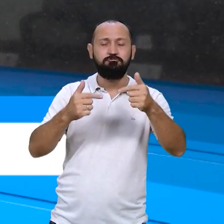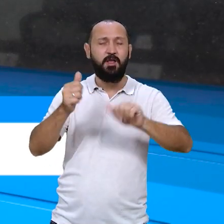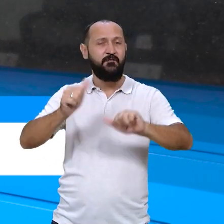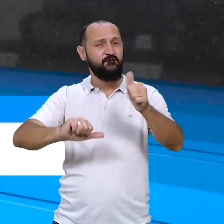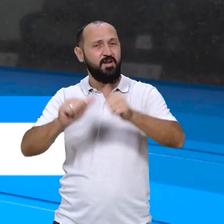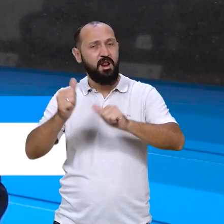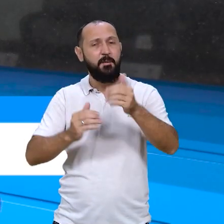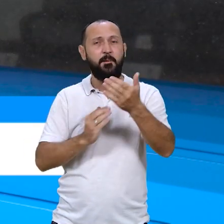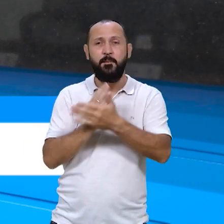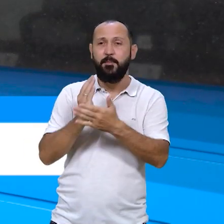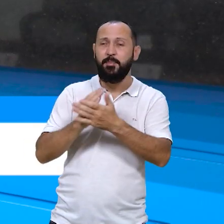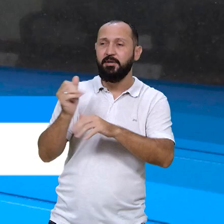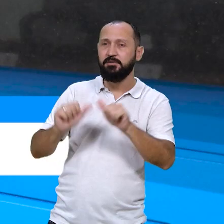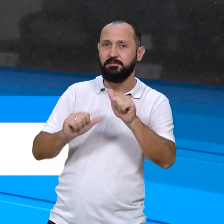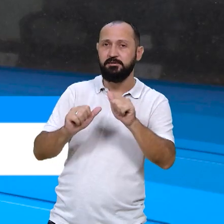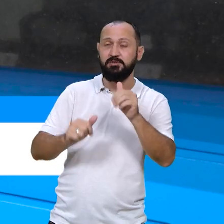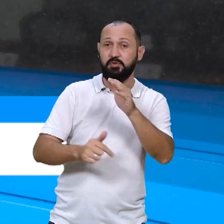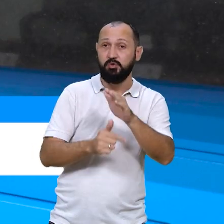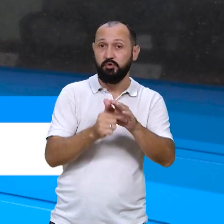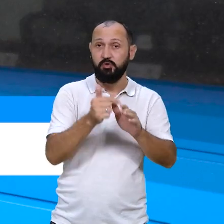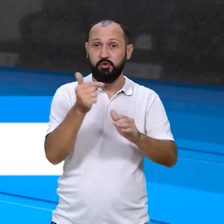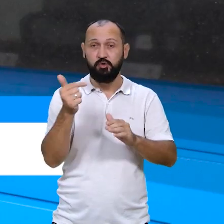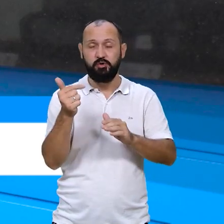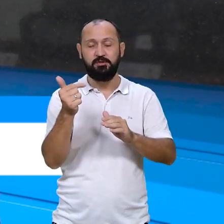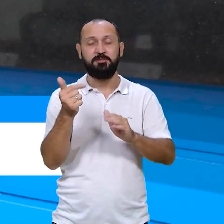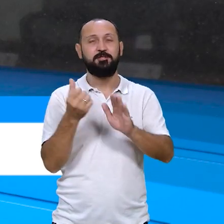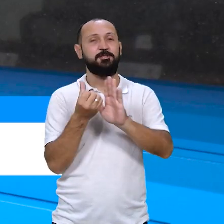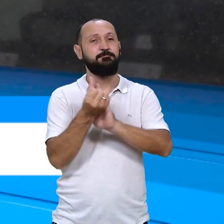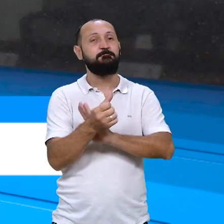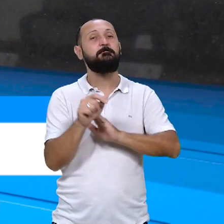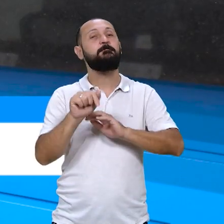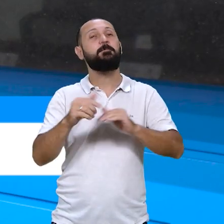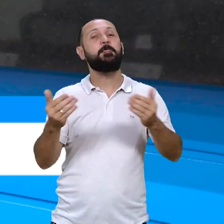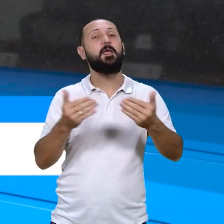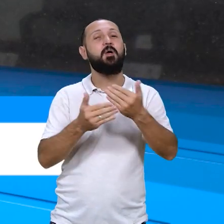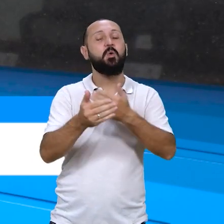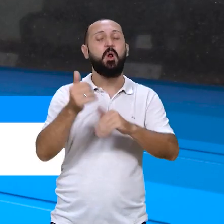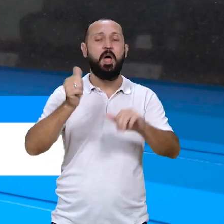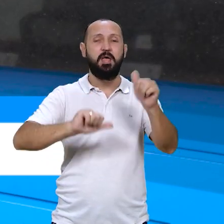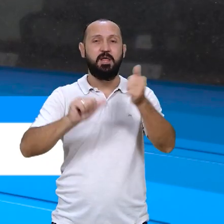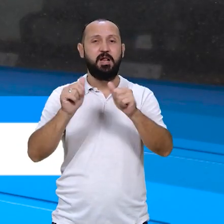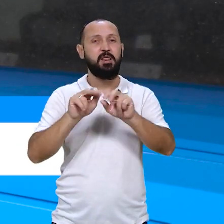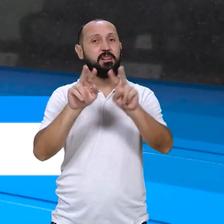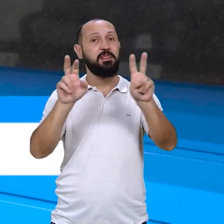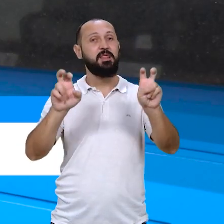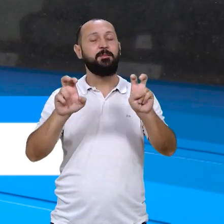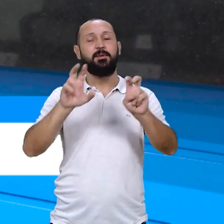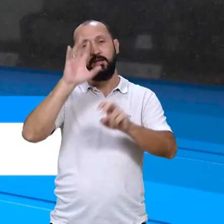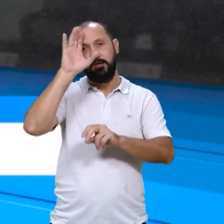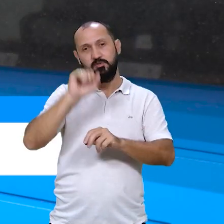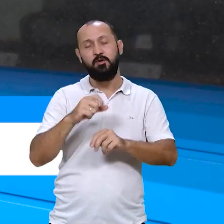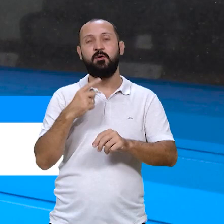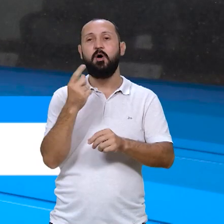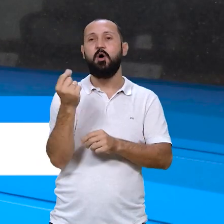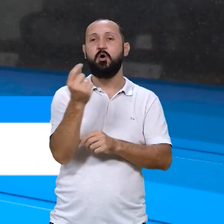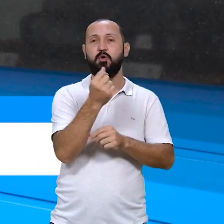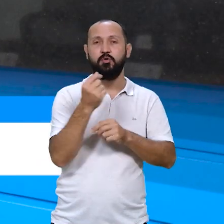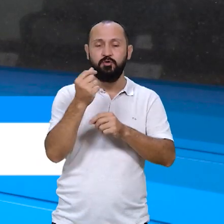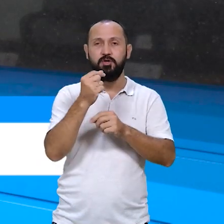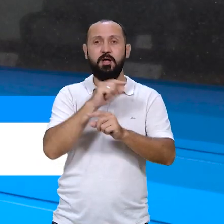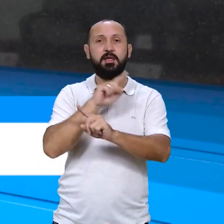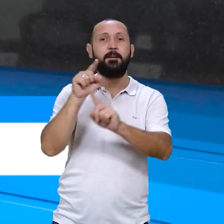impactam diretamente a vida do cidadão. E neste segundo semestre, a expectativa é que a Casa de Leis analise matérias que definem